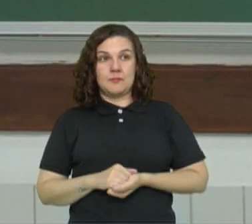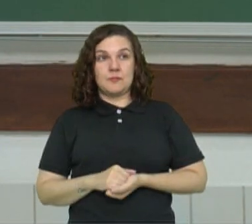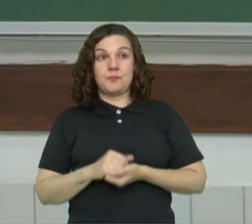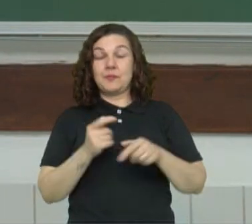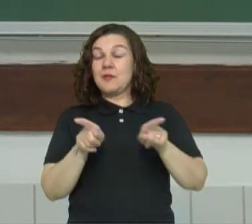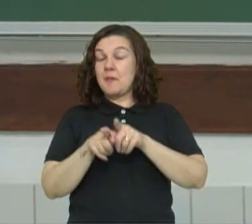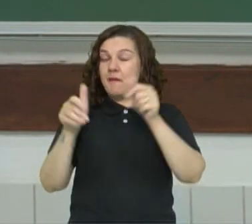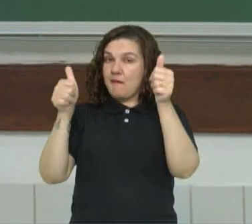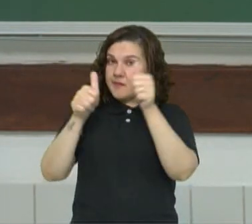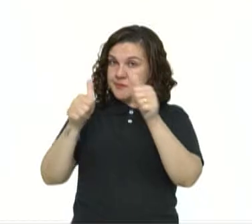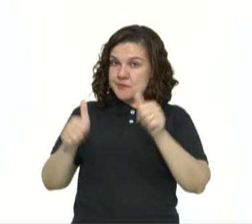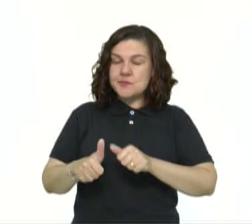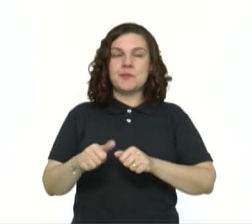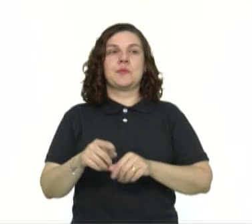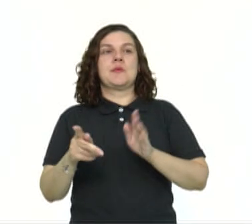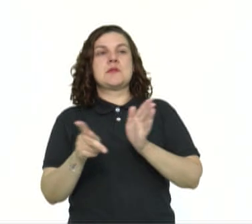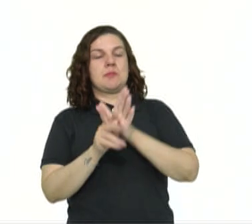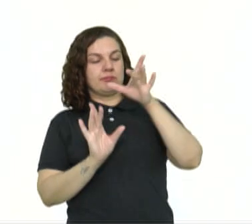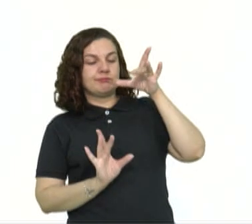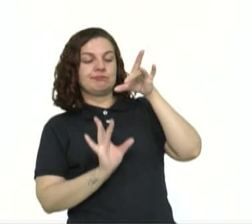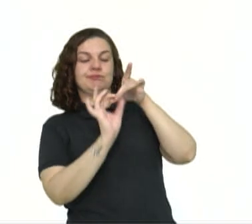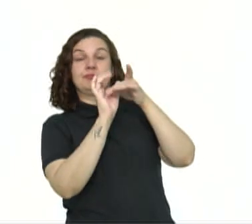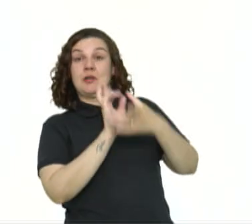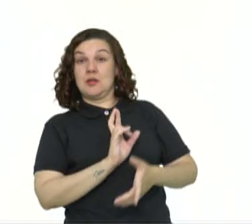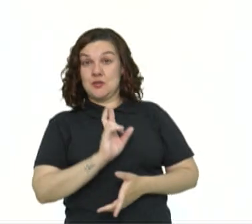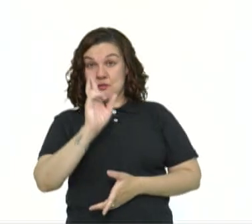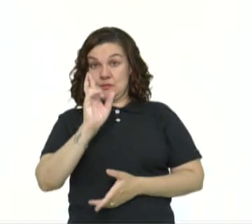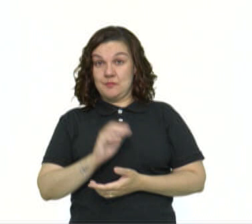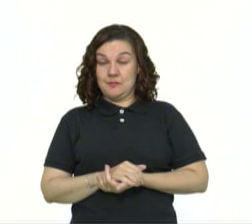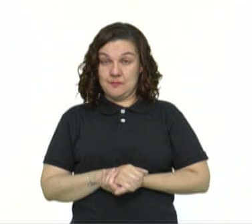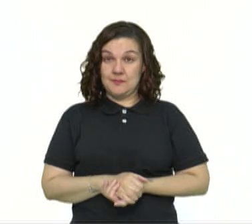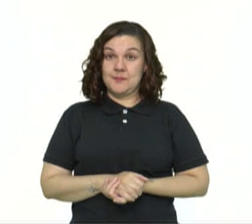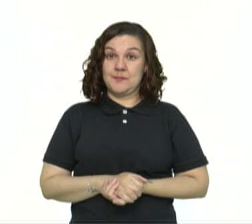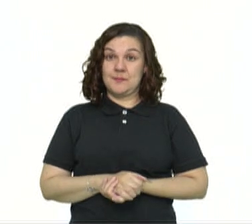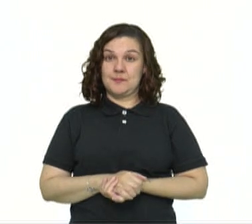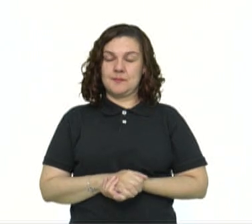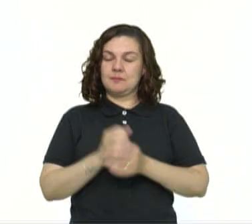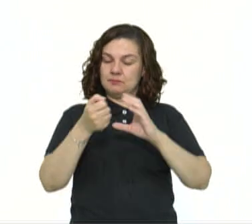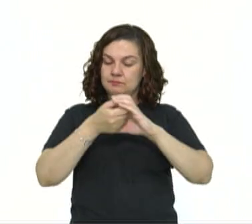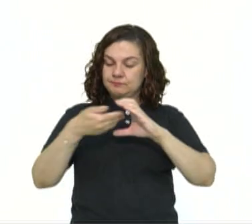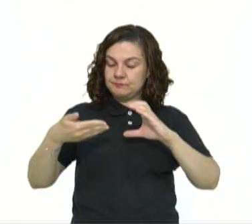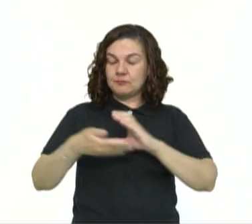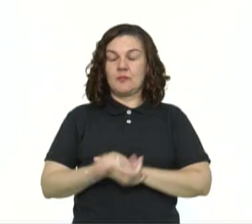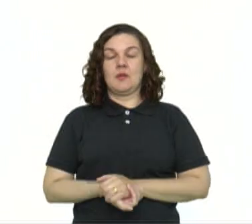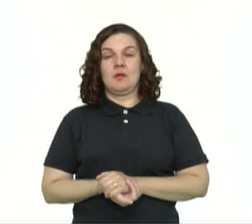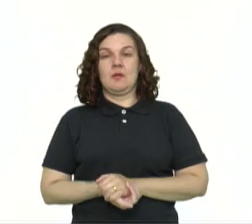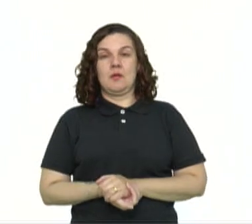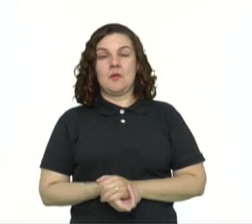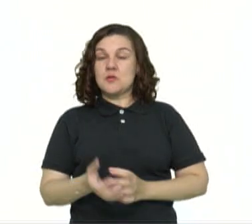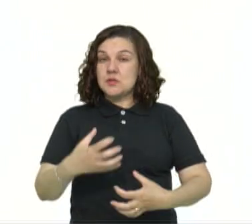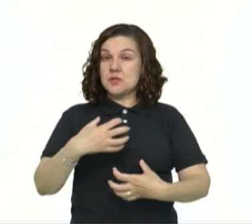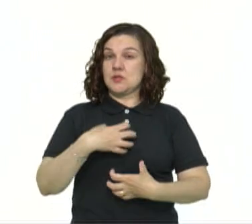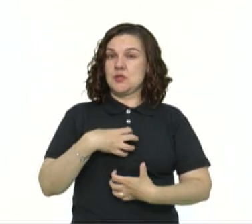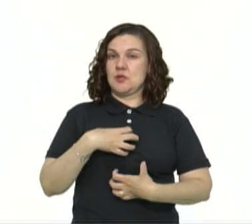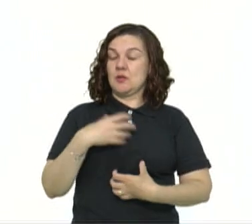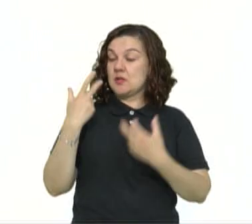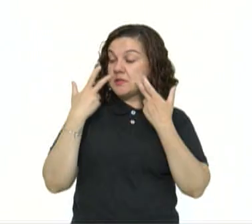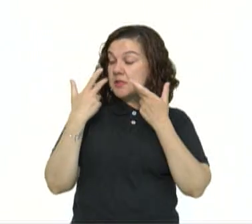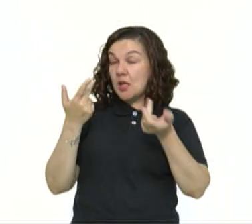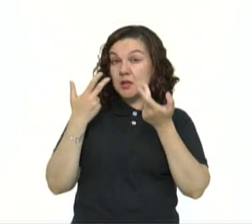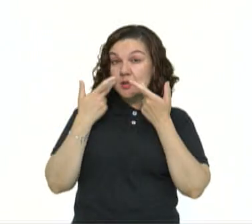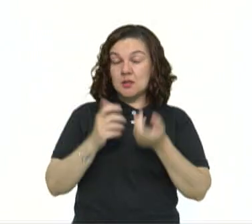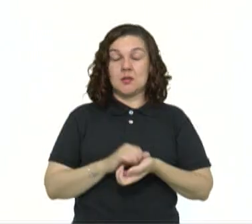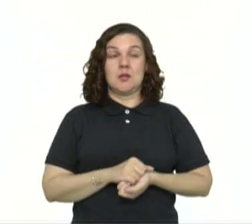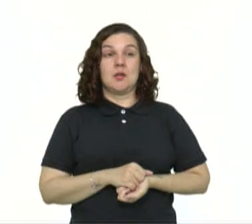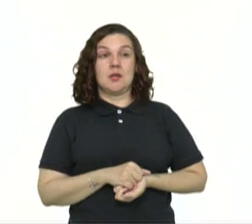As esculturas, conexão direta com a religião, característica como estilo